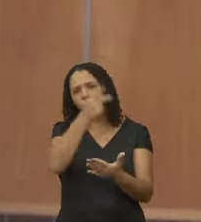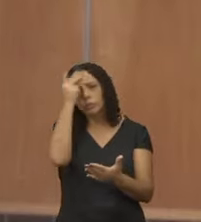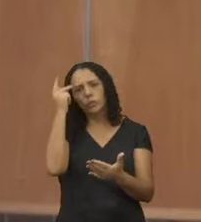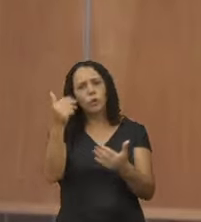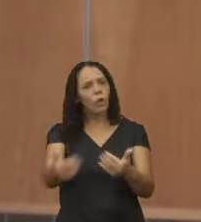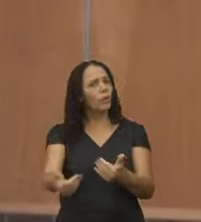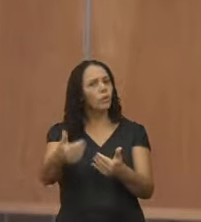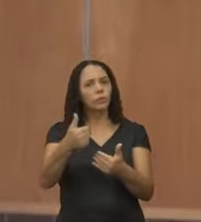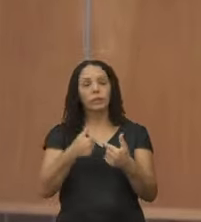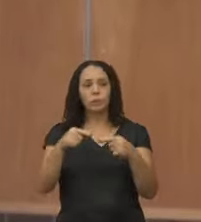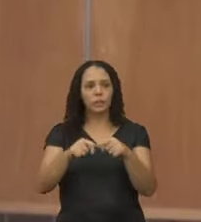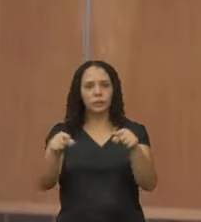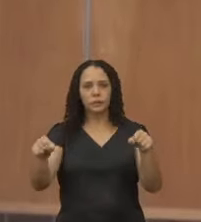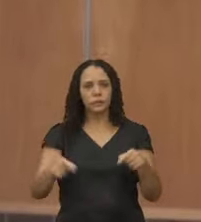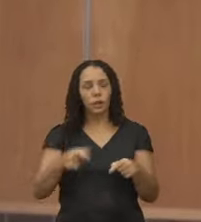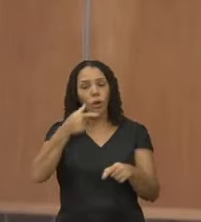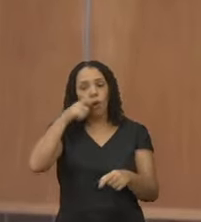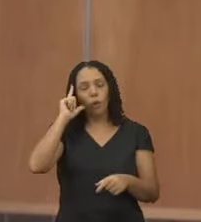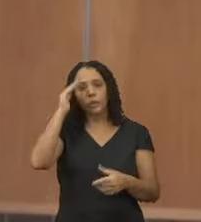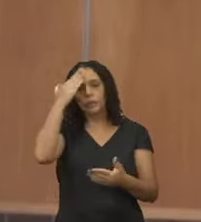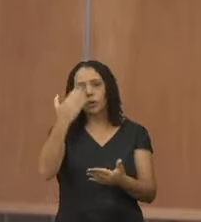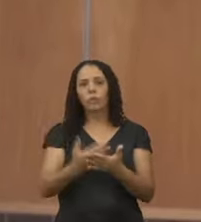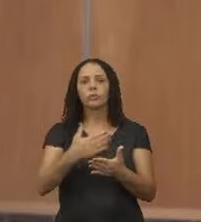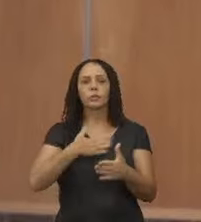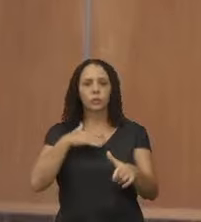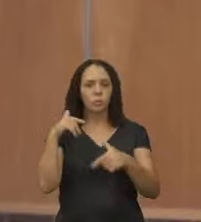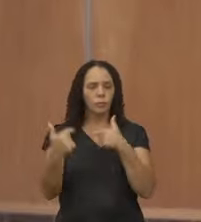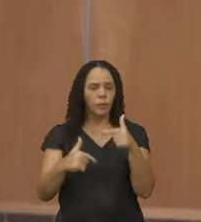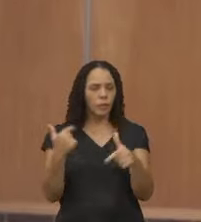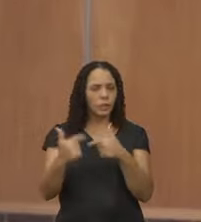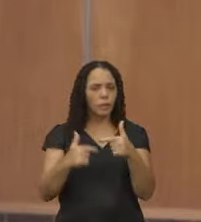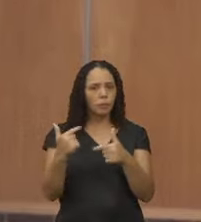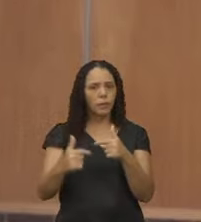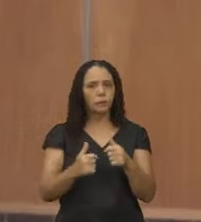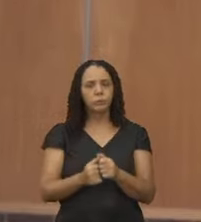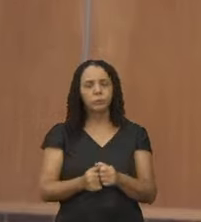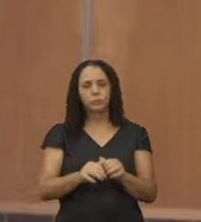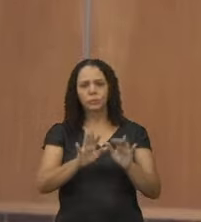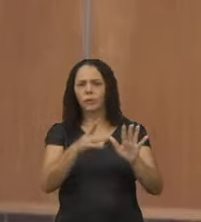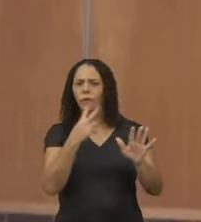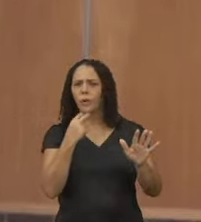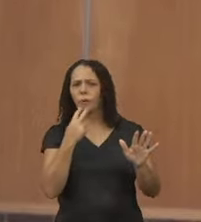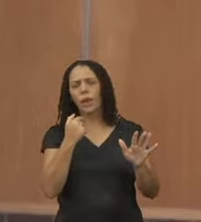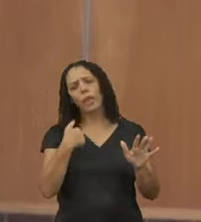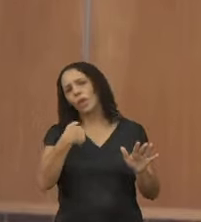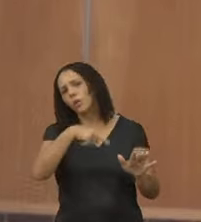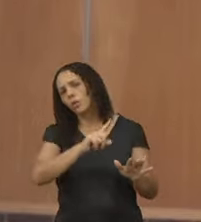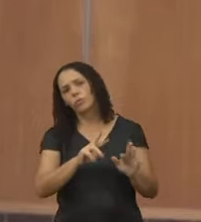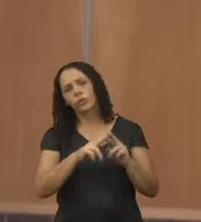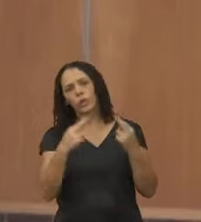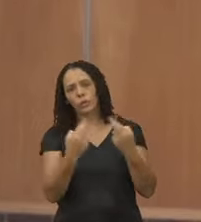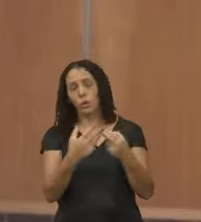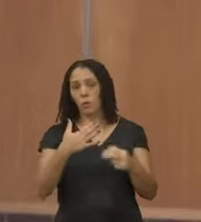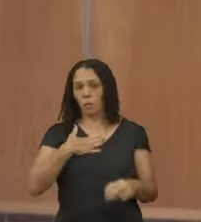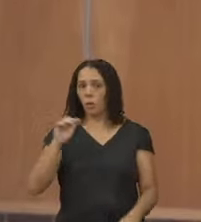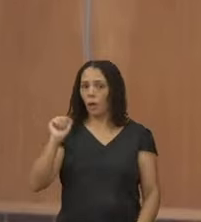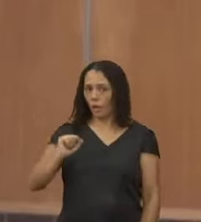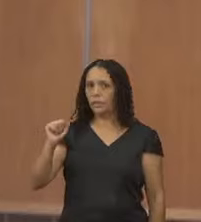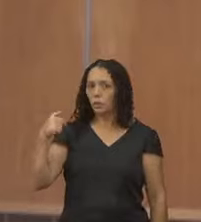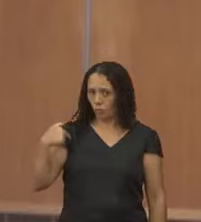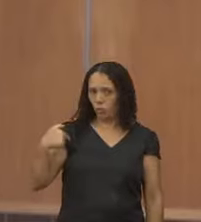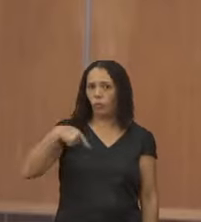ontem, confia no meu trabalho. Corrigindo o Valmir, eu não pude ir na reunião, mas o meu assessor jurídico estava na